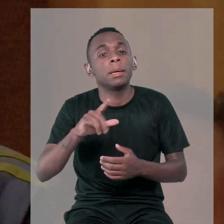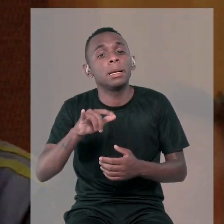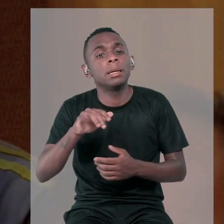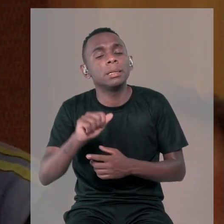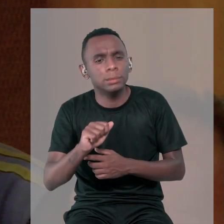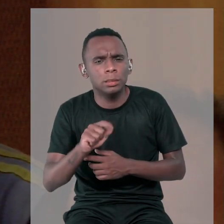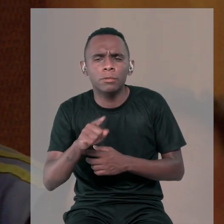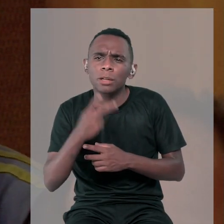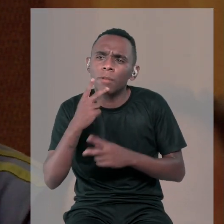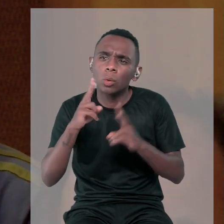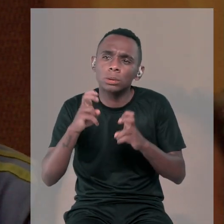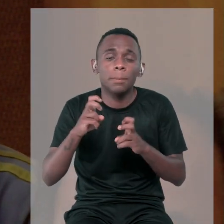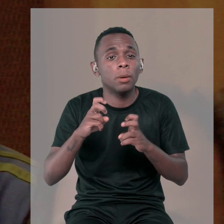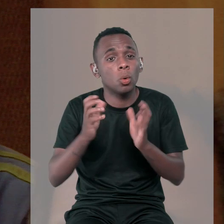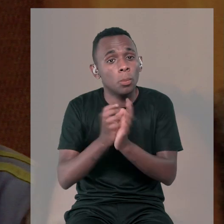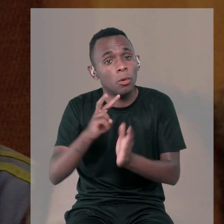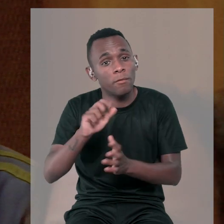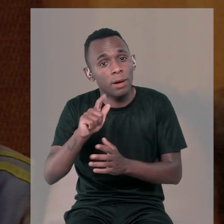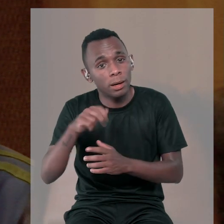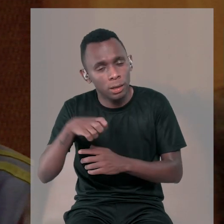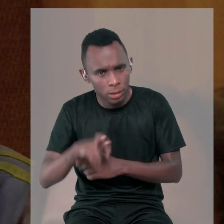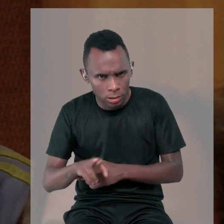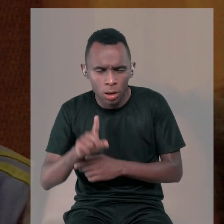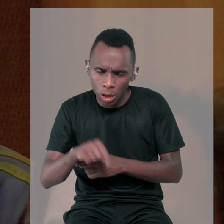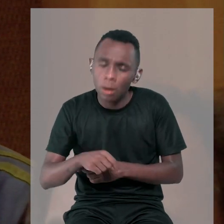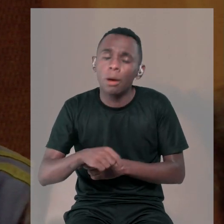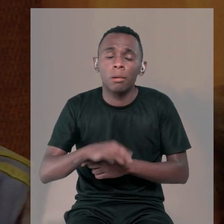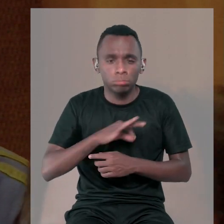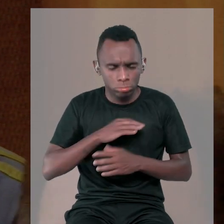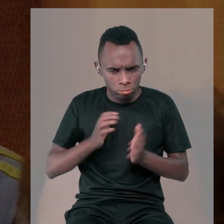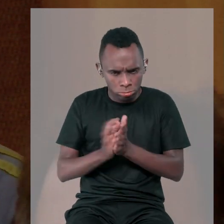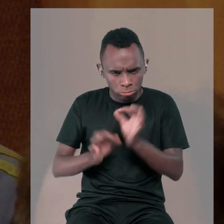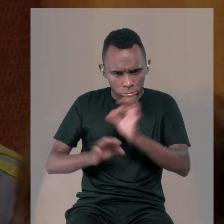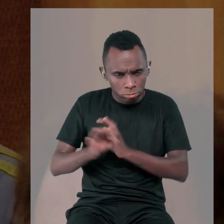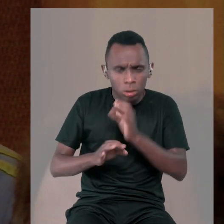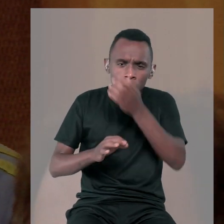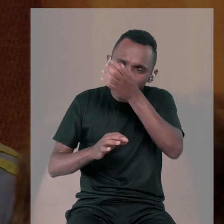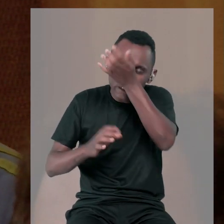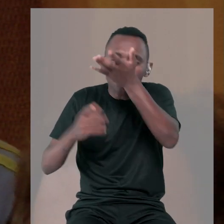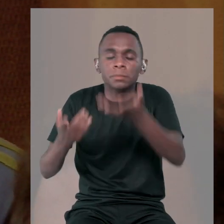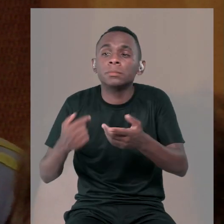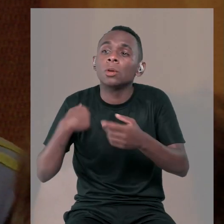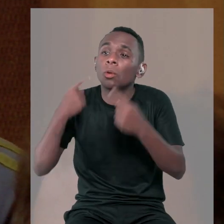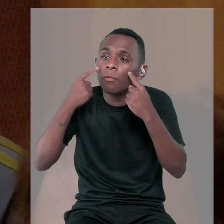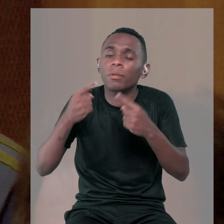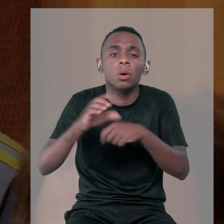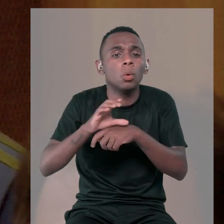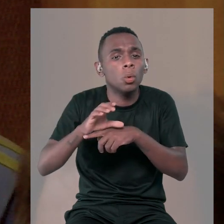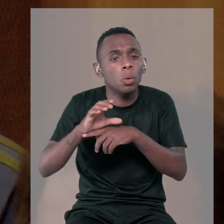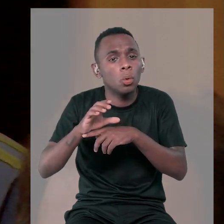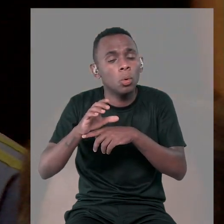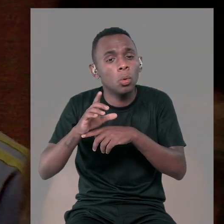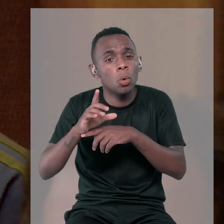Wagner como uma milícia e há pouco tempo eu vi na Constituição americana tratando da milícia no sentido de ser um grupo